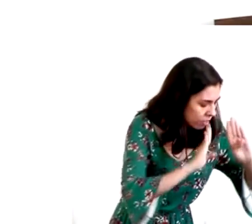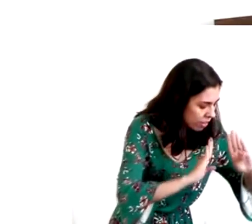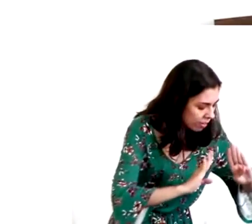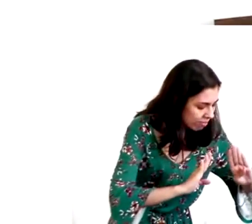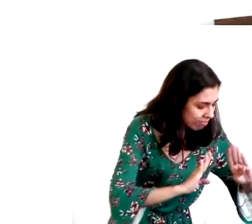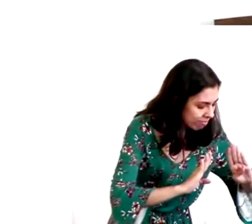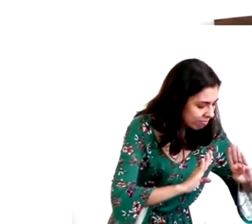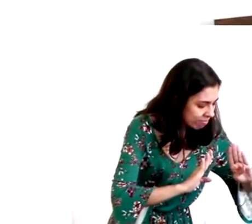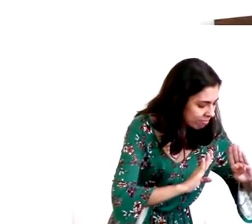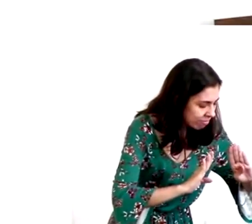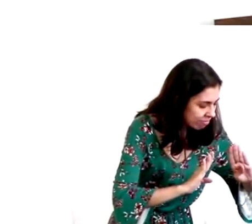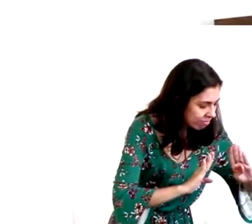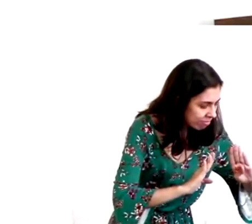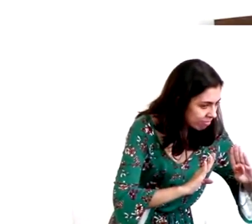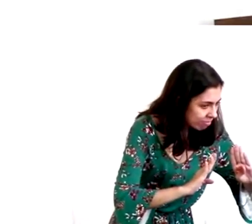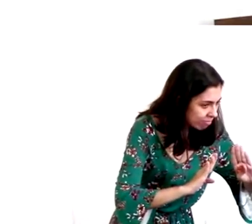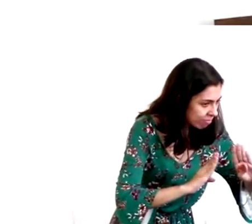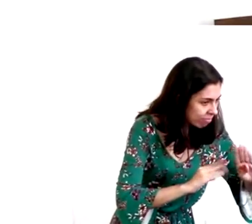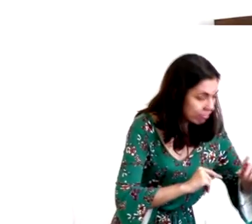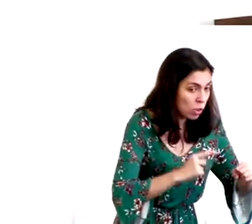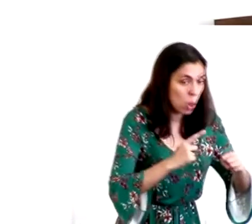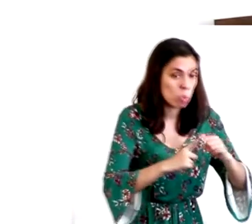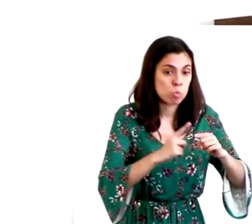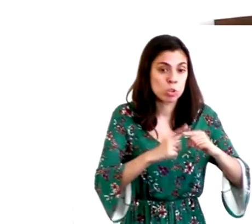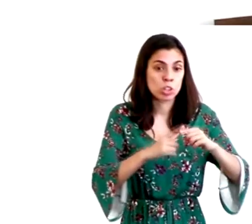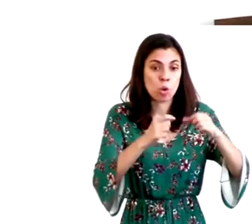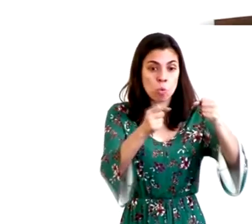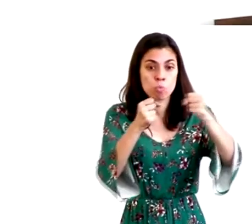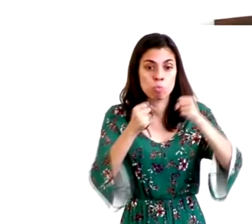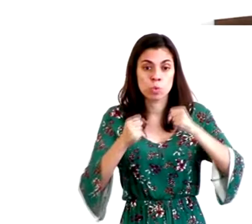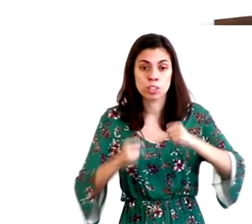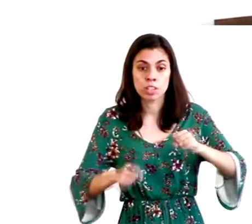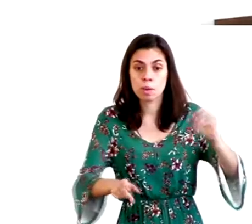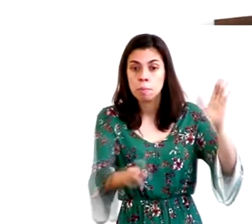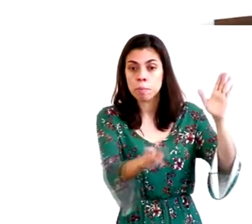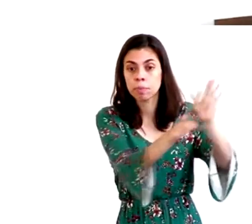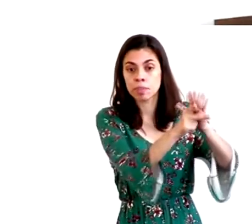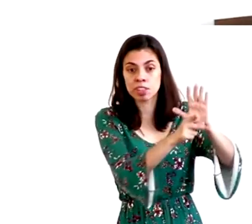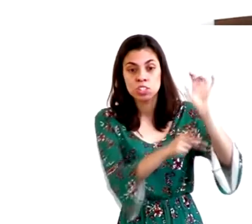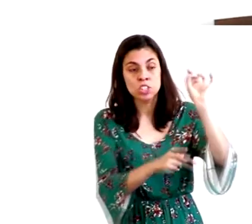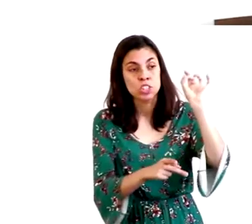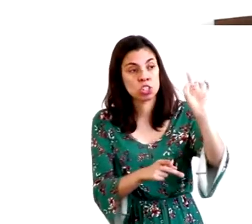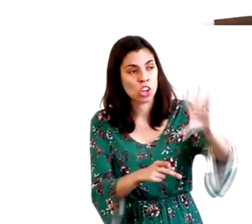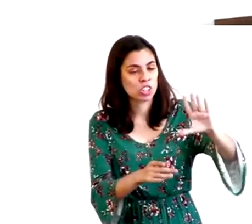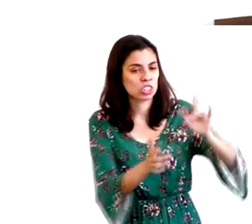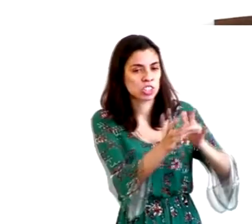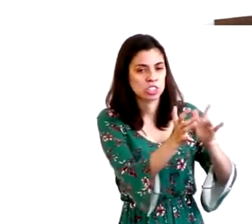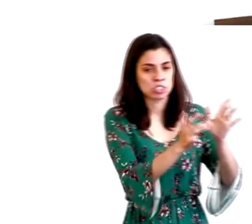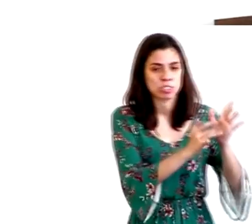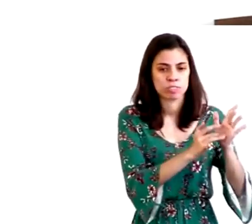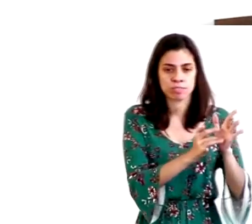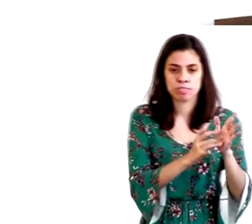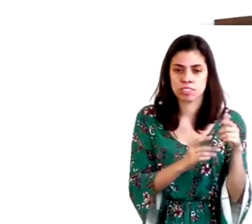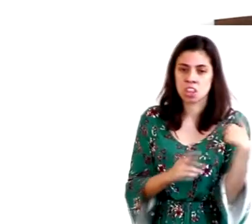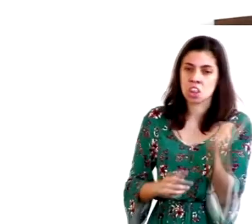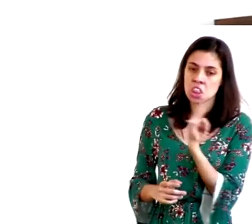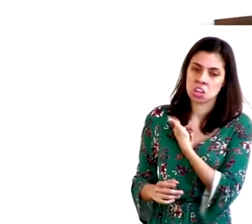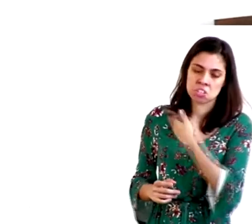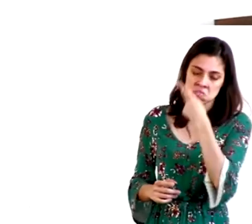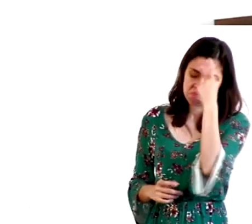de vida, mudança, transformação, arrependimento, somente ocorre quando nos